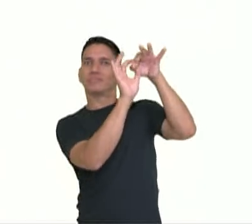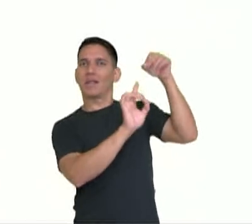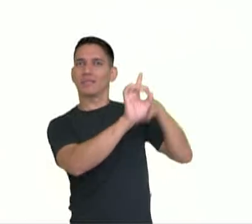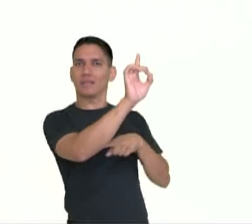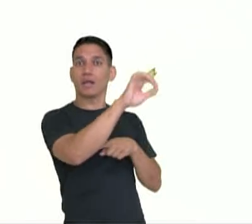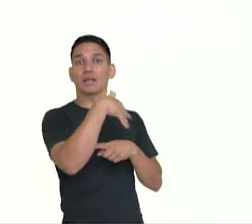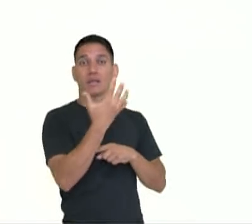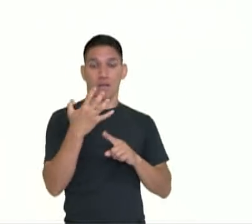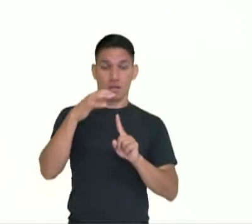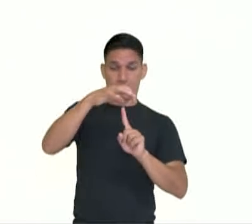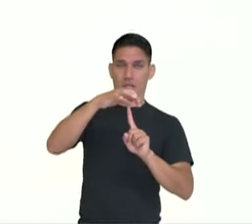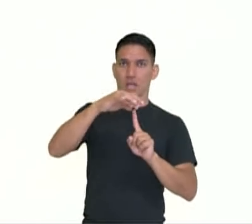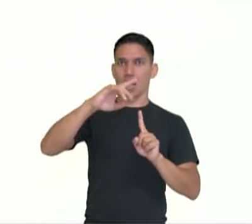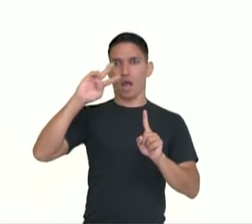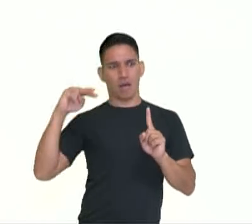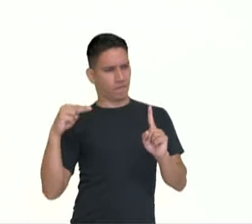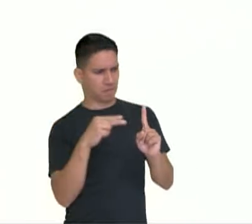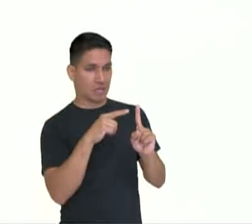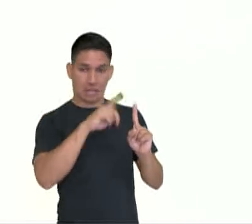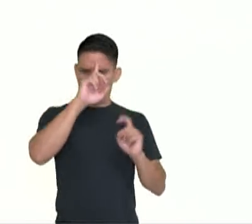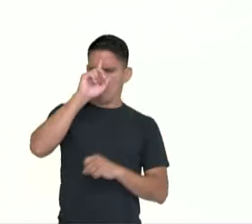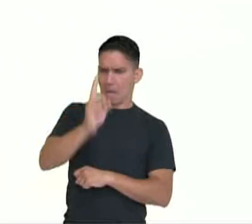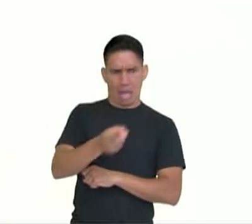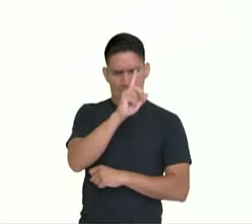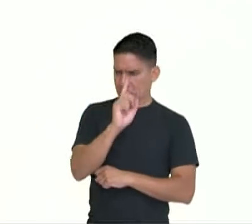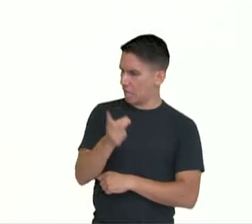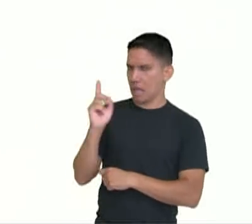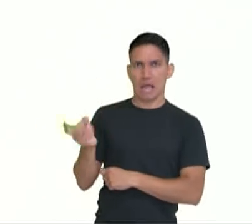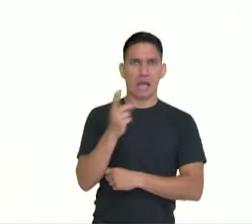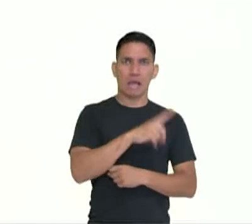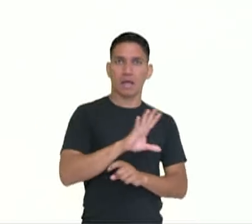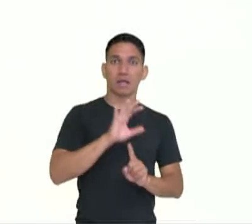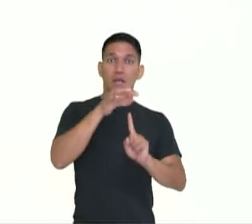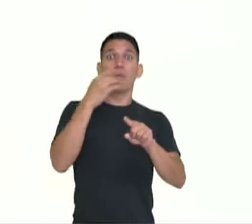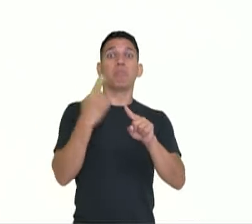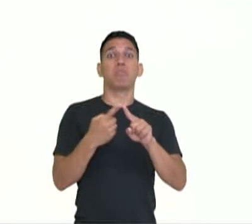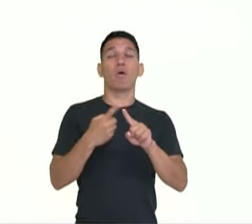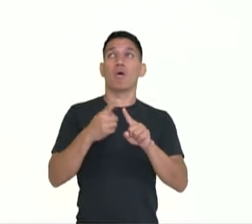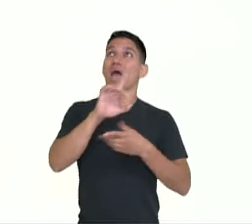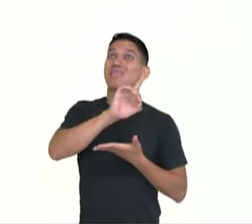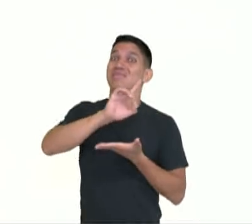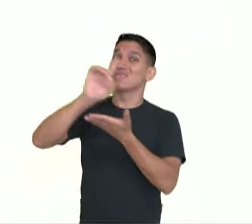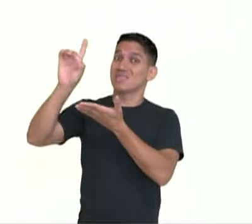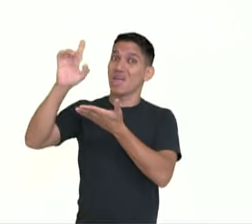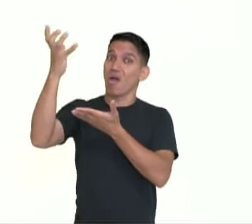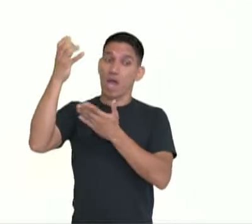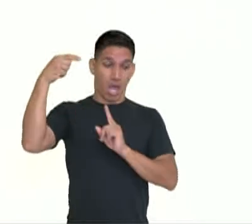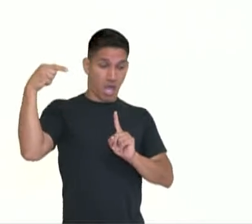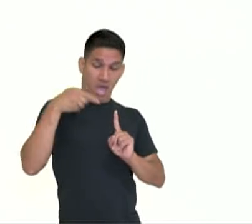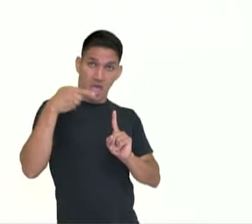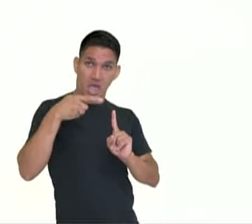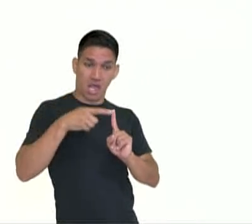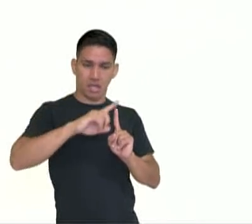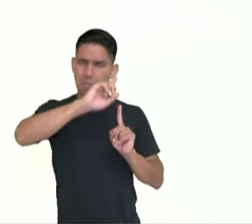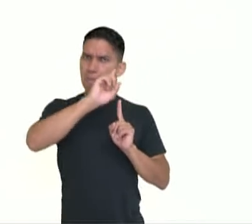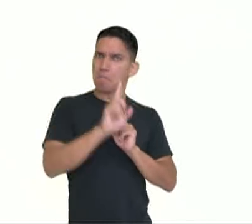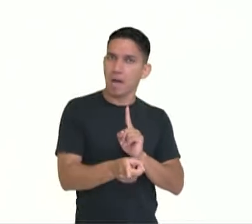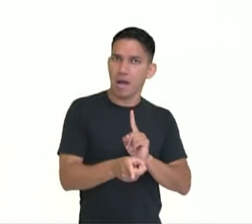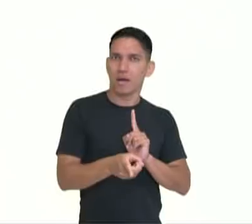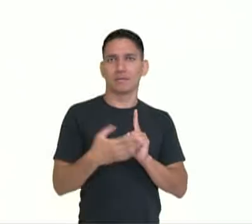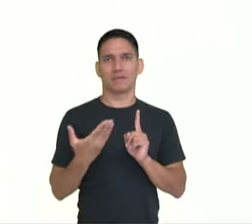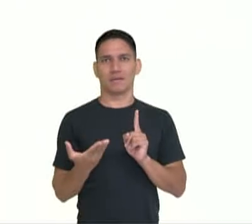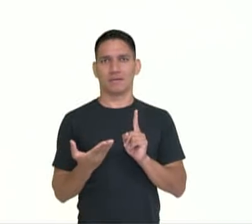seu palácio, ele era considerado que ele mandava porque os deuses quiseram que ele mandasse.